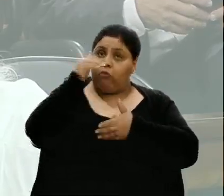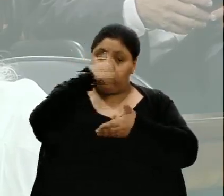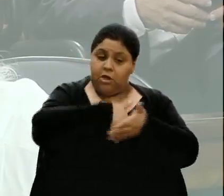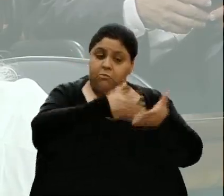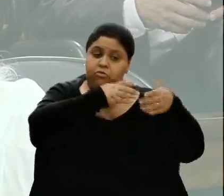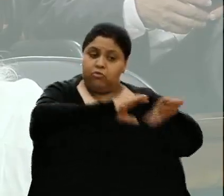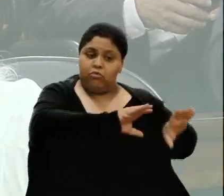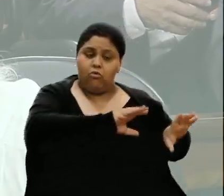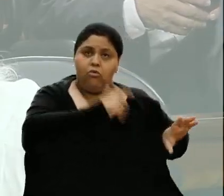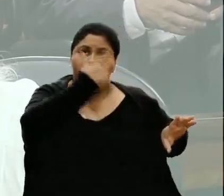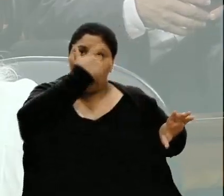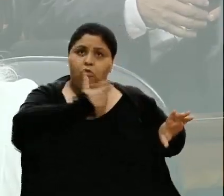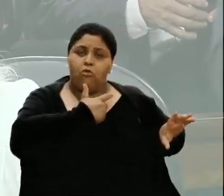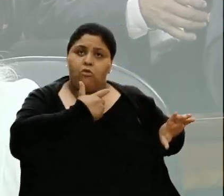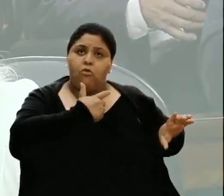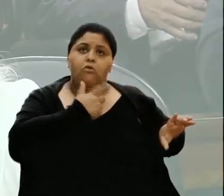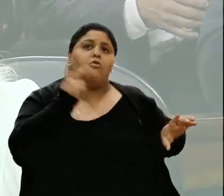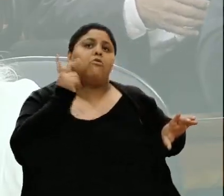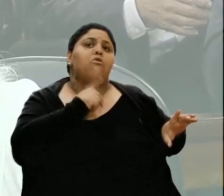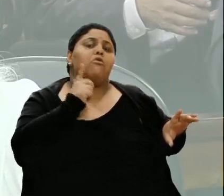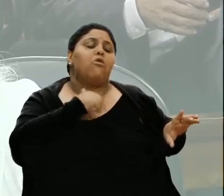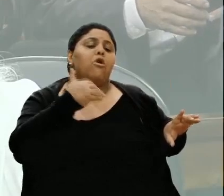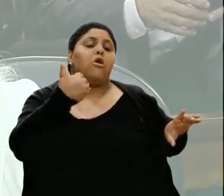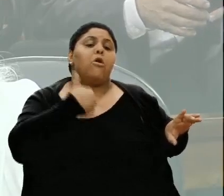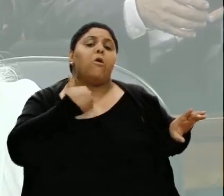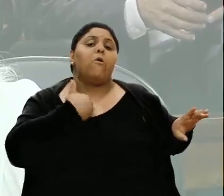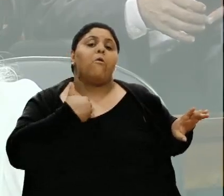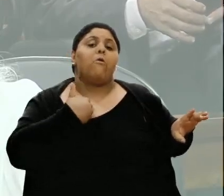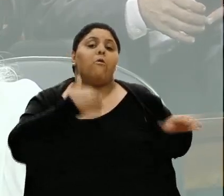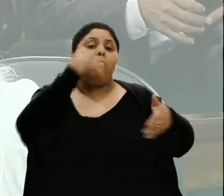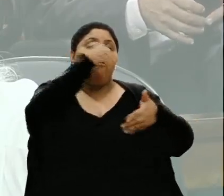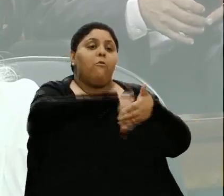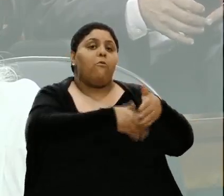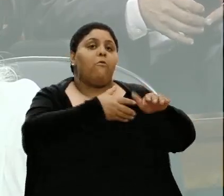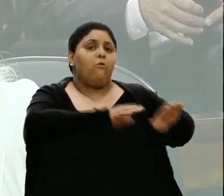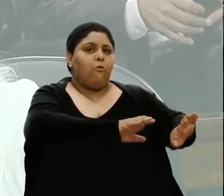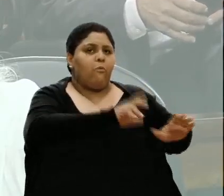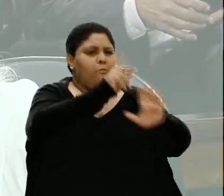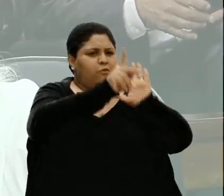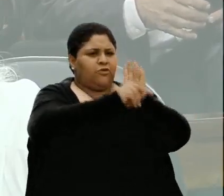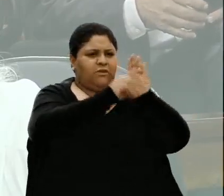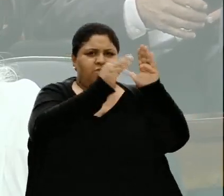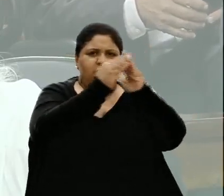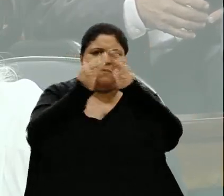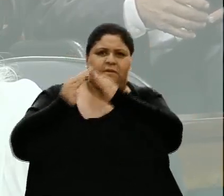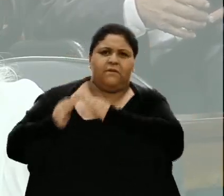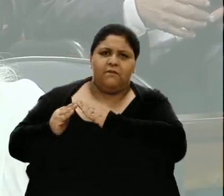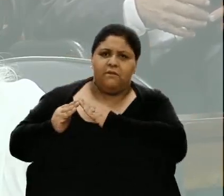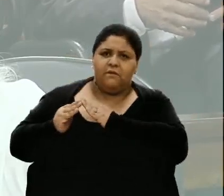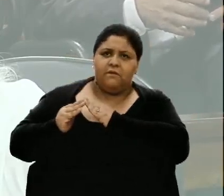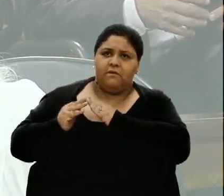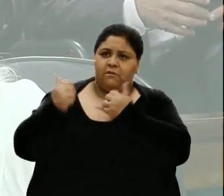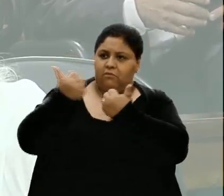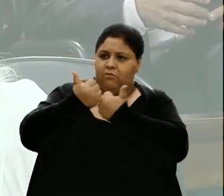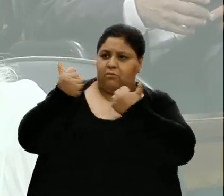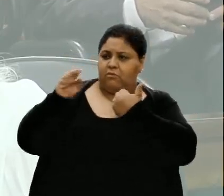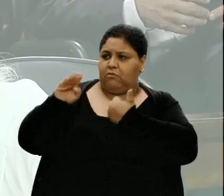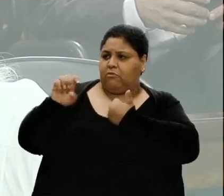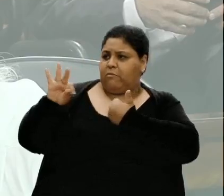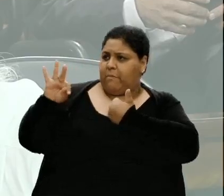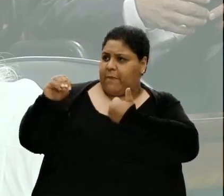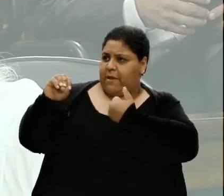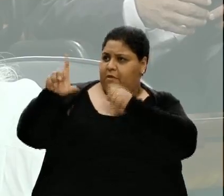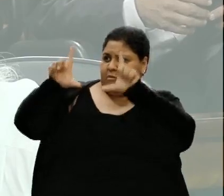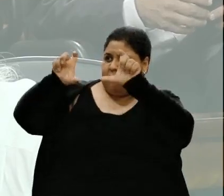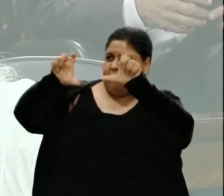vocês acham que o vereador Renato Oliveira, e a gente ia votar contra projeto de habitação? Aí estava o teu assessor ali, o Beto, tirando foto.